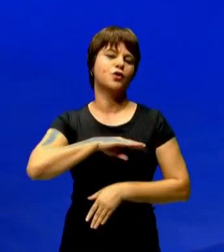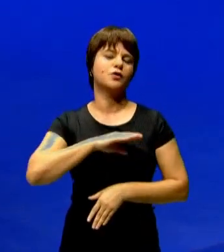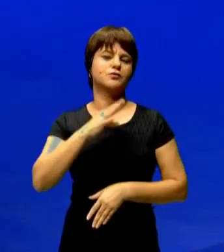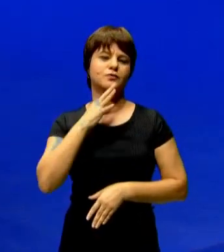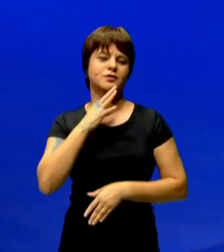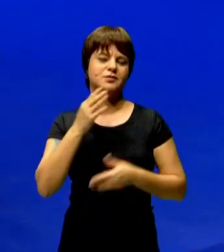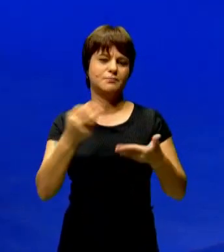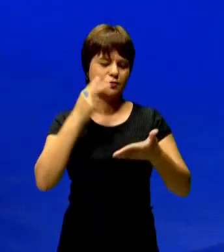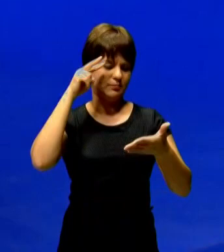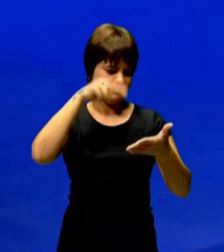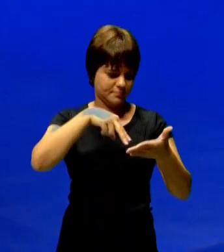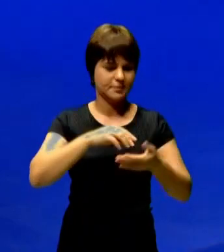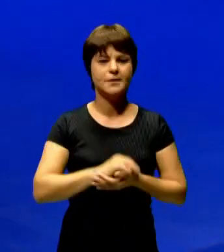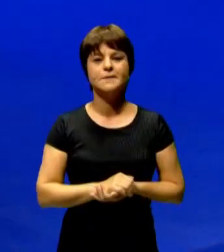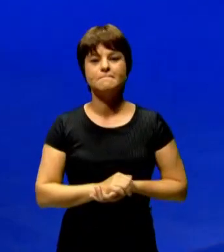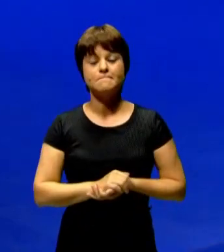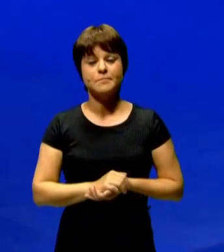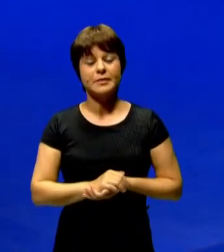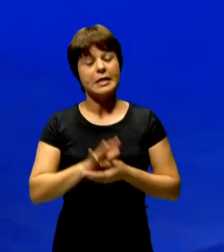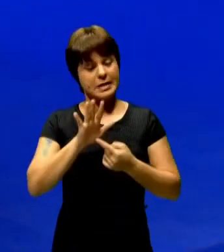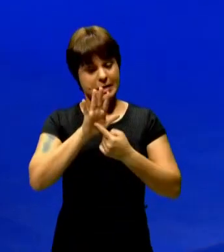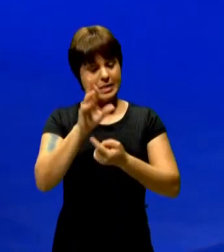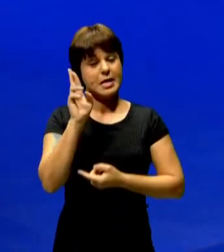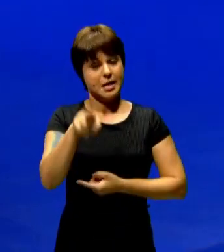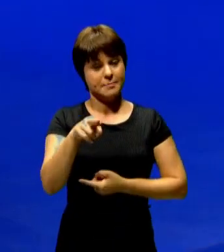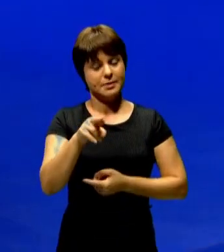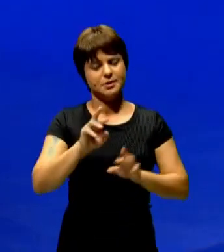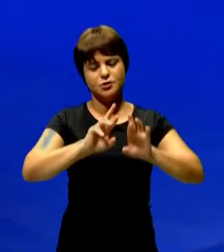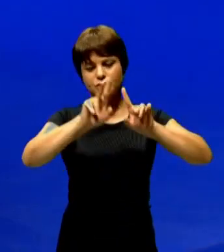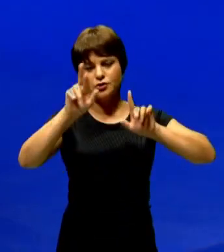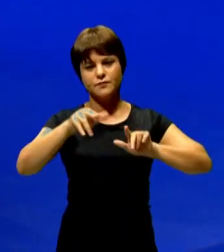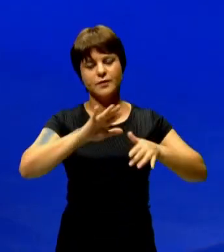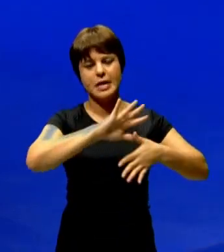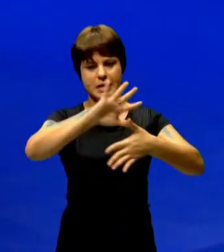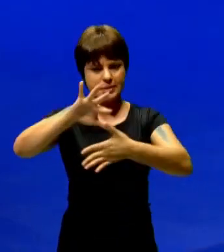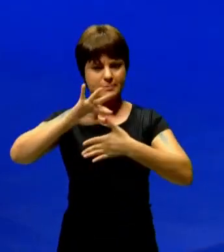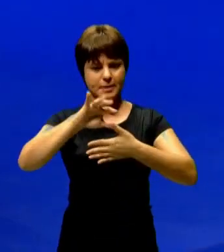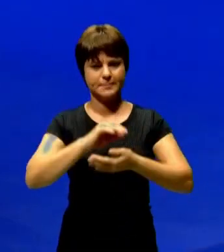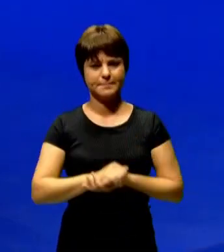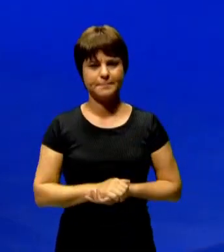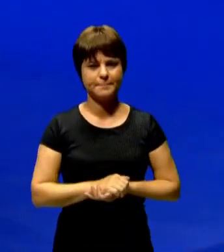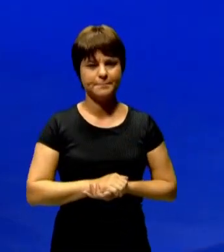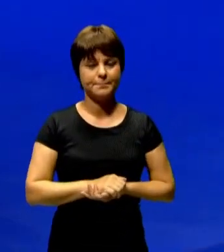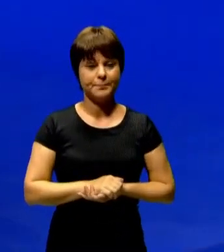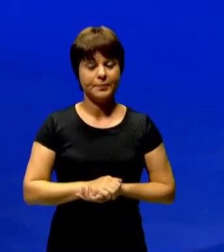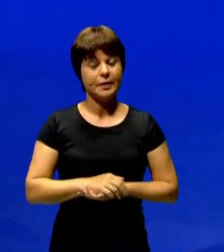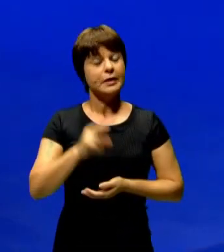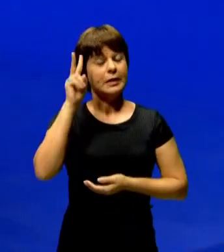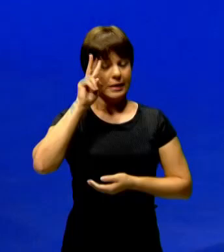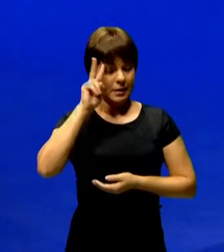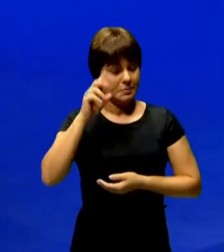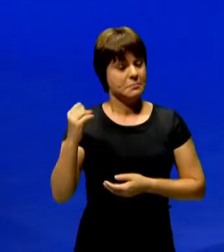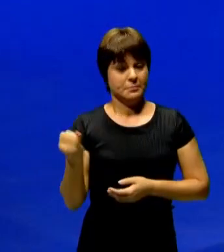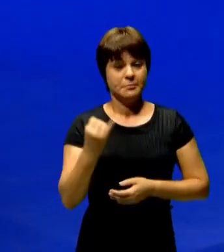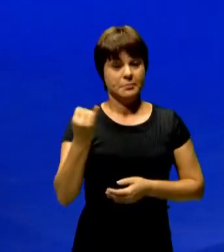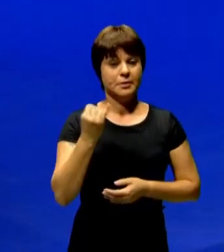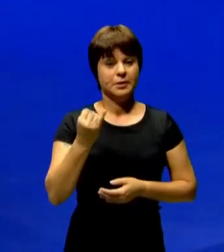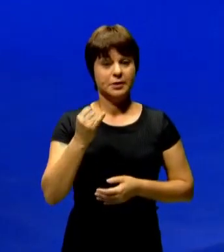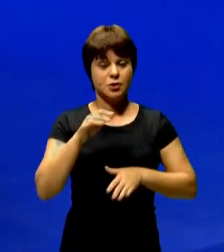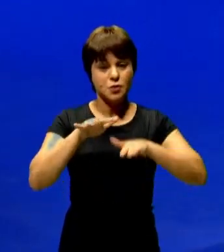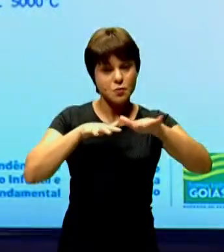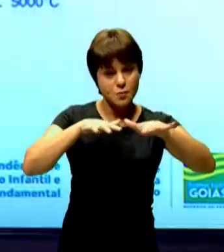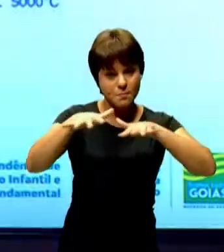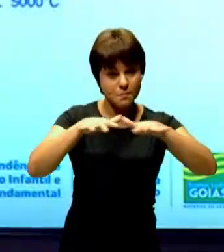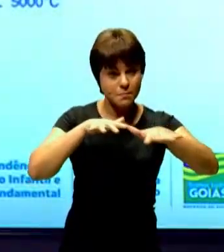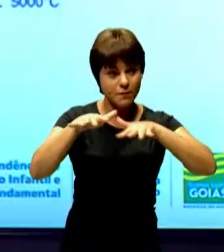hoje. E estão representados nos nossos diversos mapas. É importante lembrar que esse movimento se